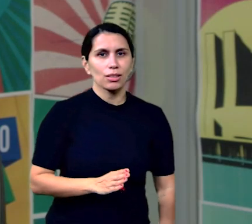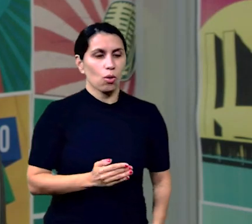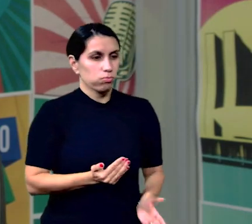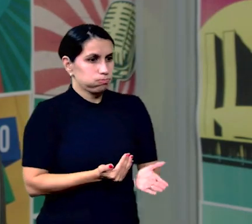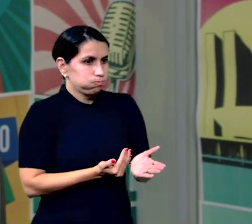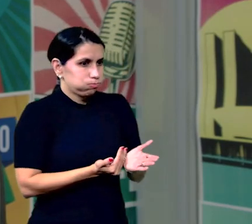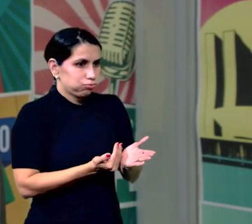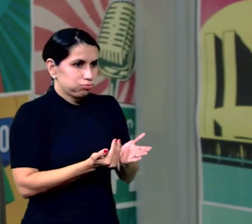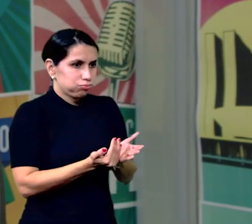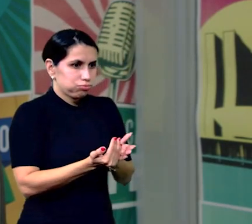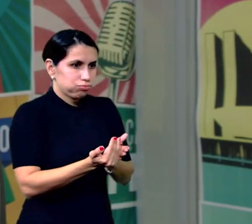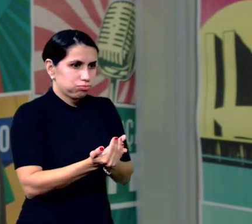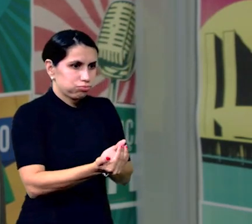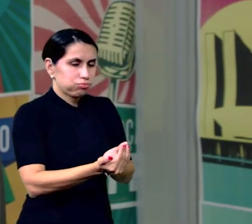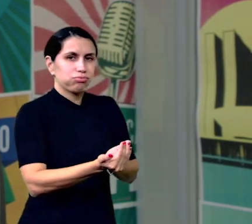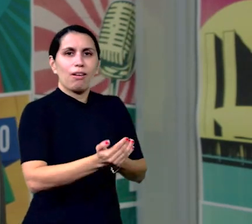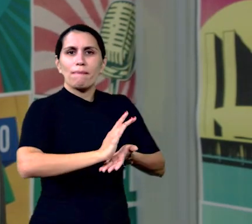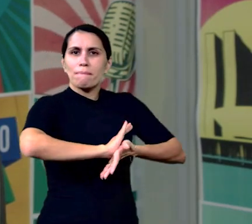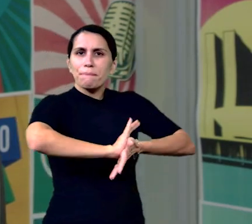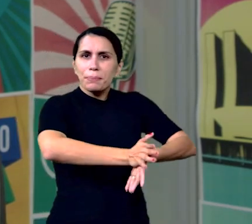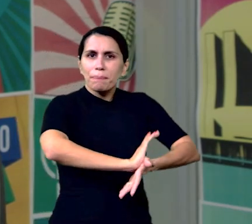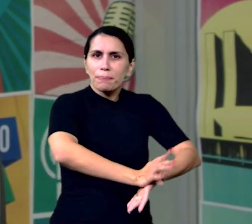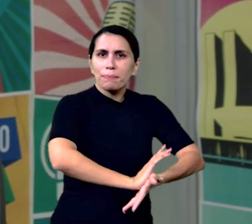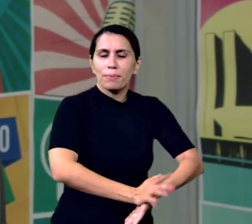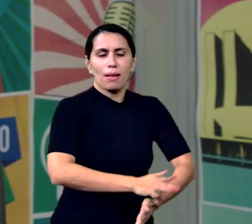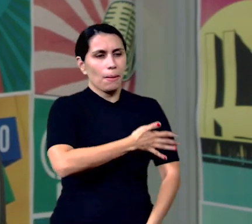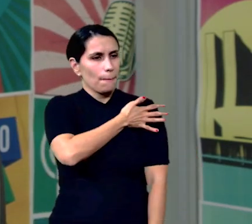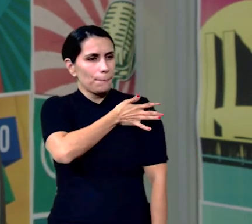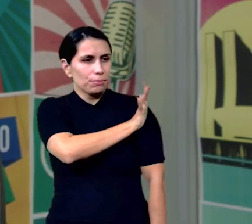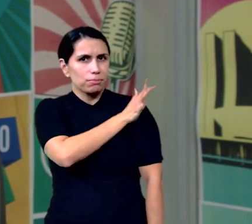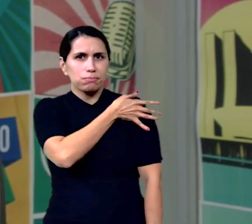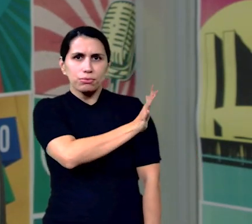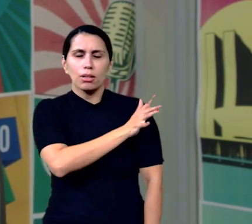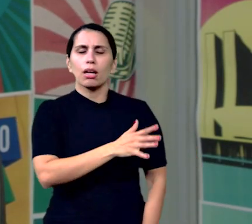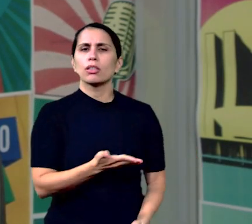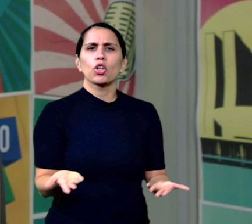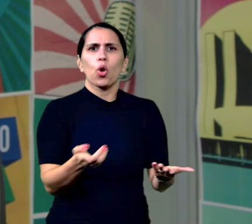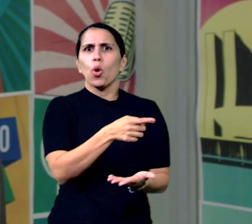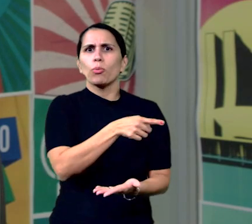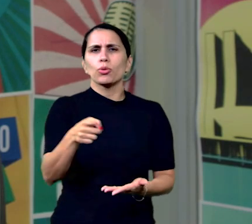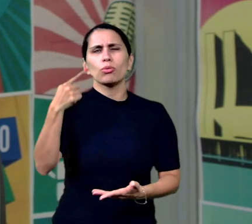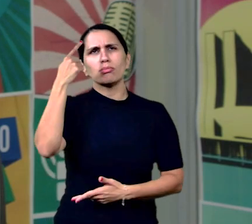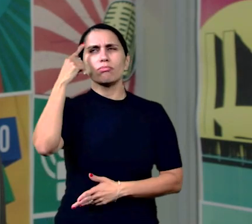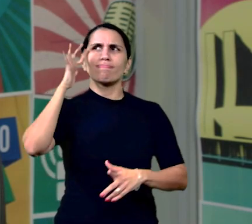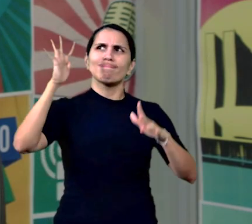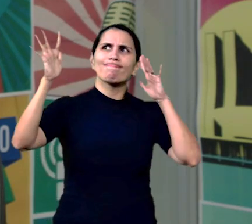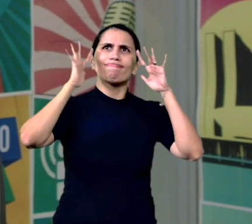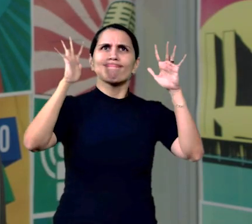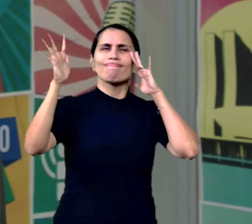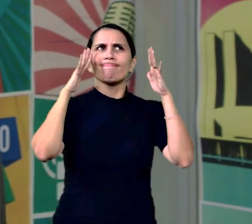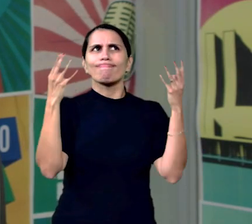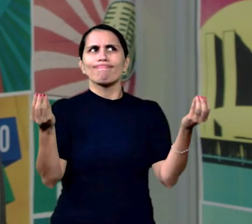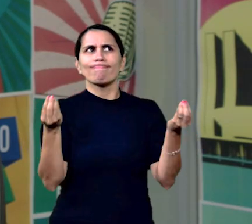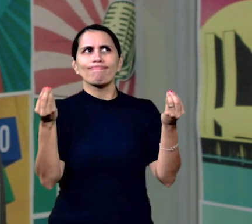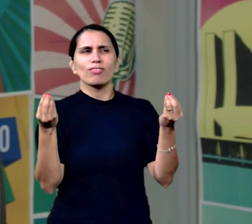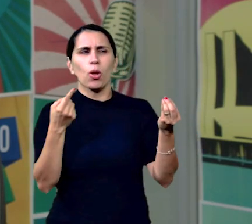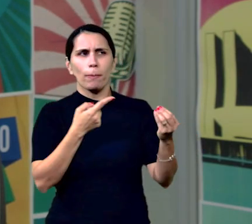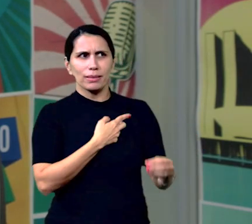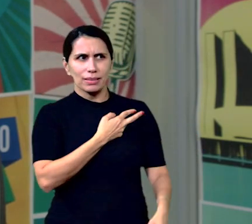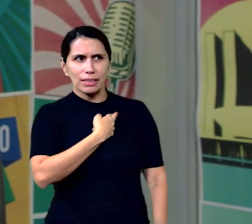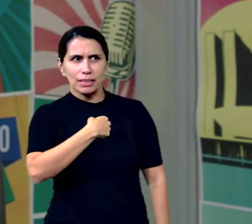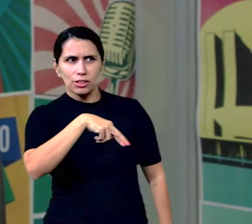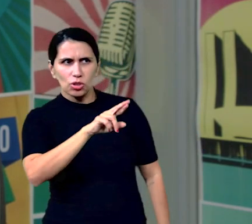o seu primeiro dia, e como que isso ainda está presente, não é, no nosso imaginário, né, de pensar que essas religiões não